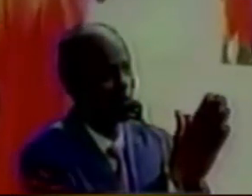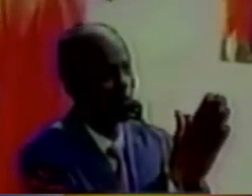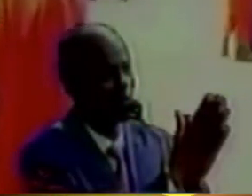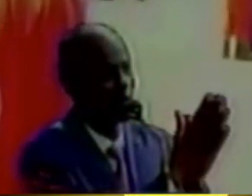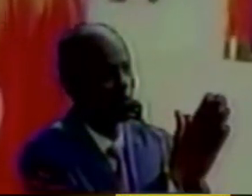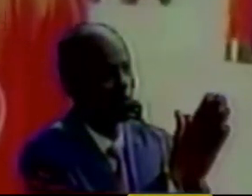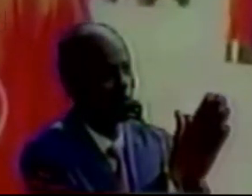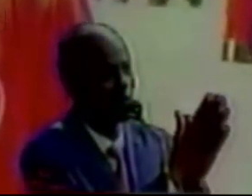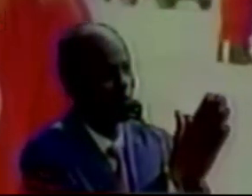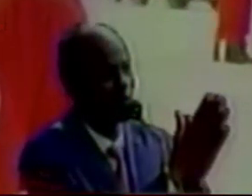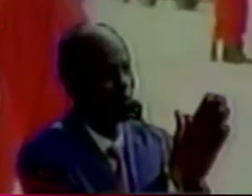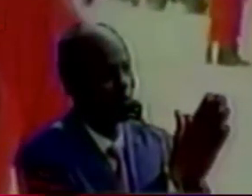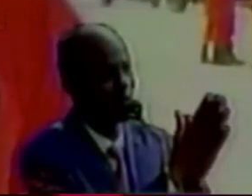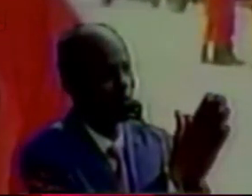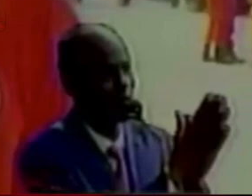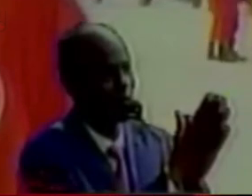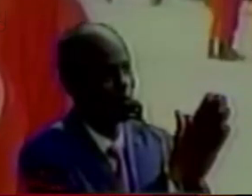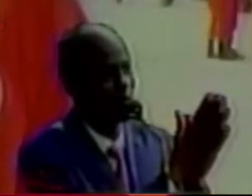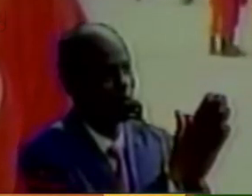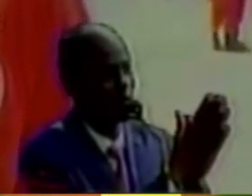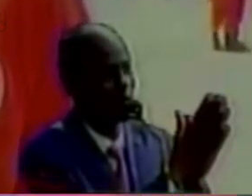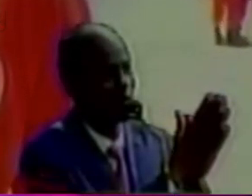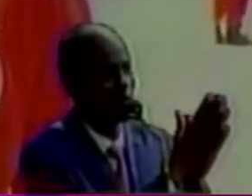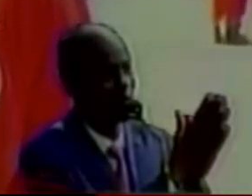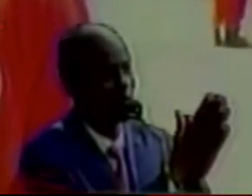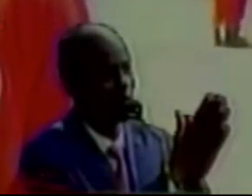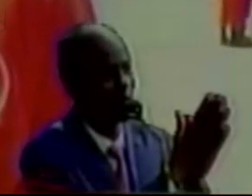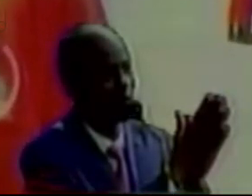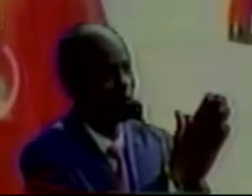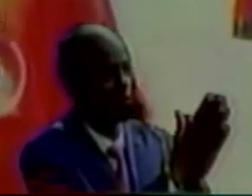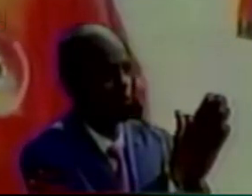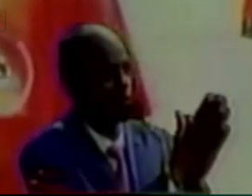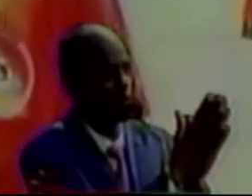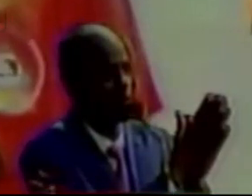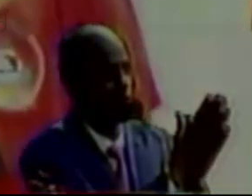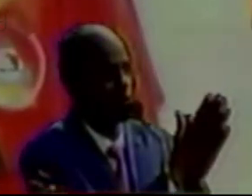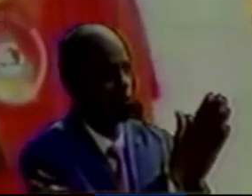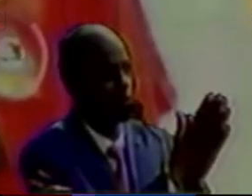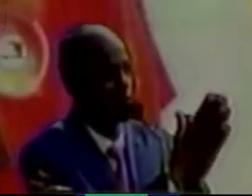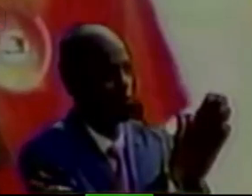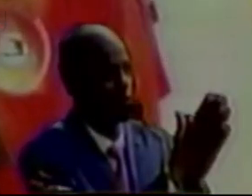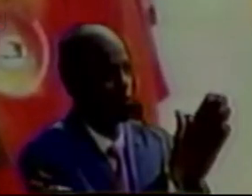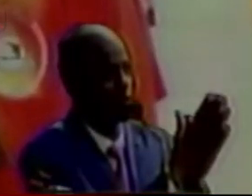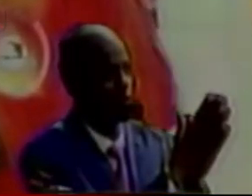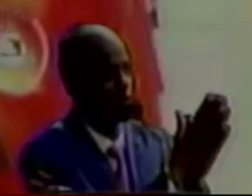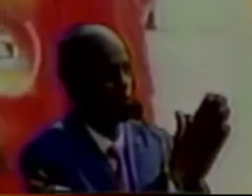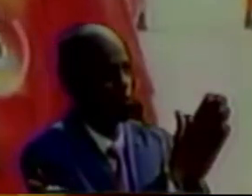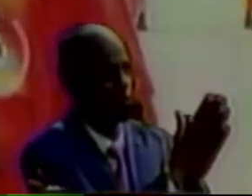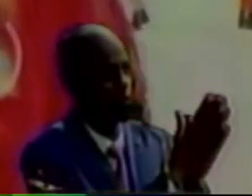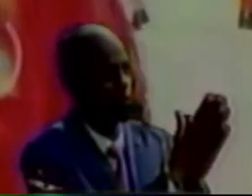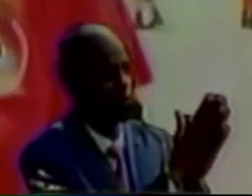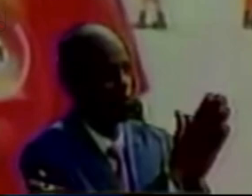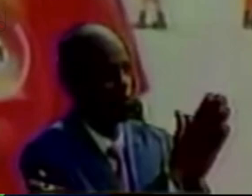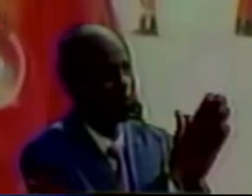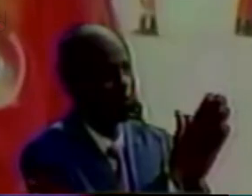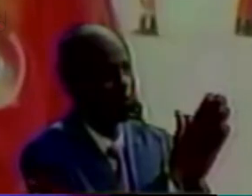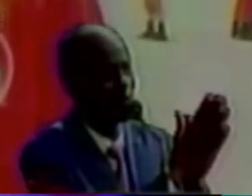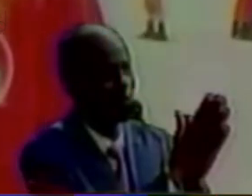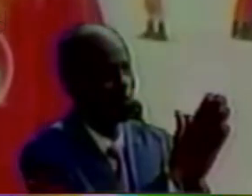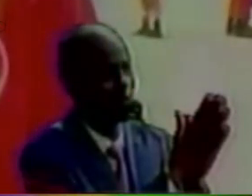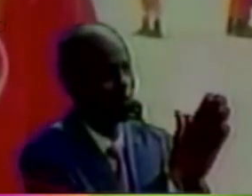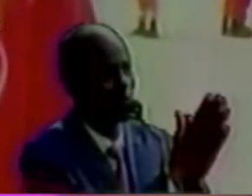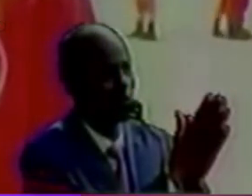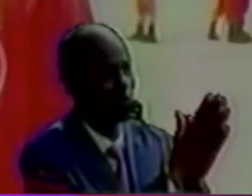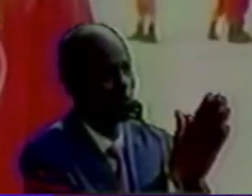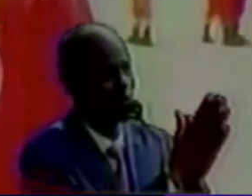lá, bem-vinda. Nós dizemos muito bem-vindo a essa equipe. Et nous dit merci à